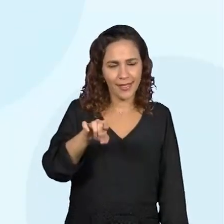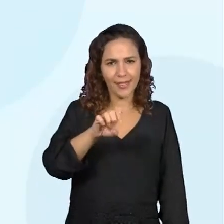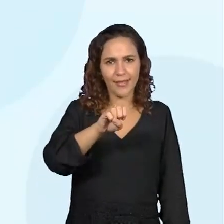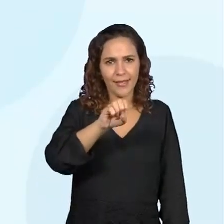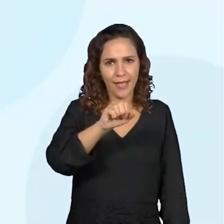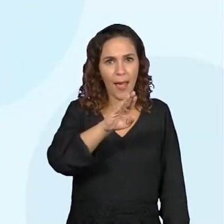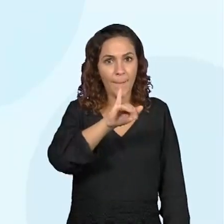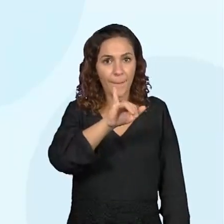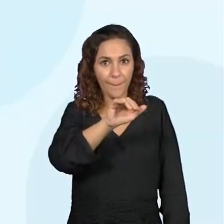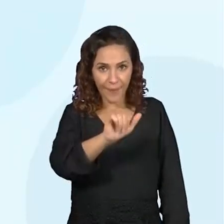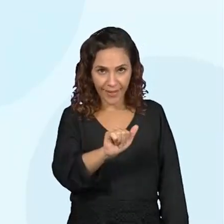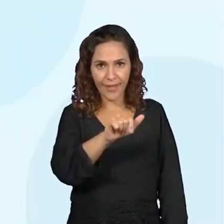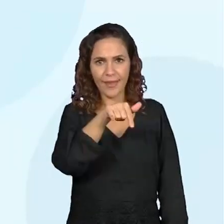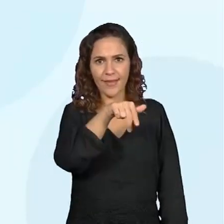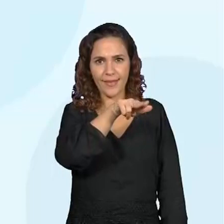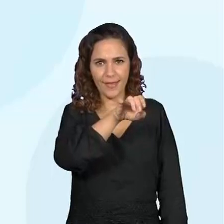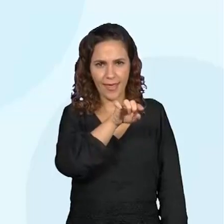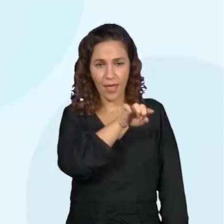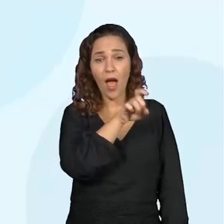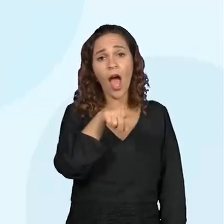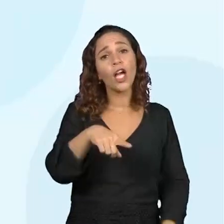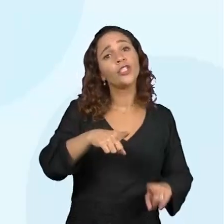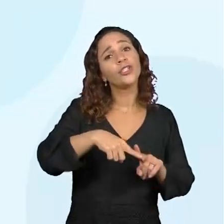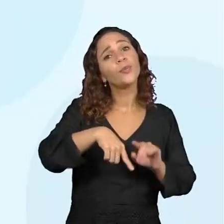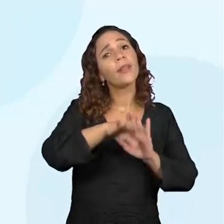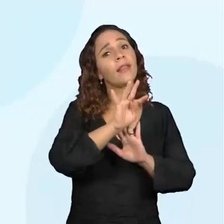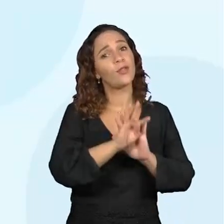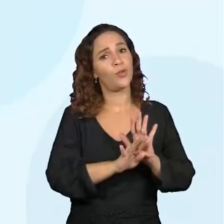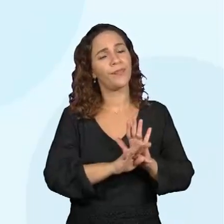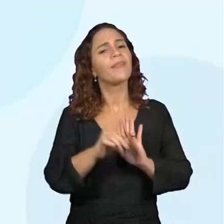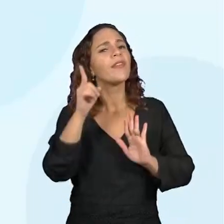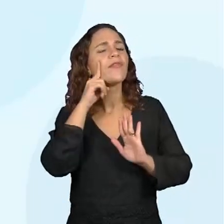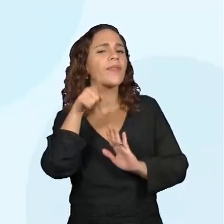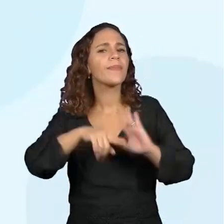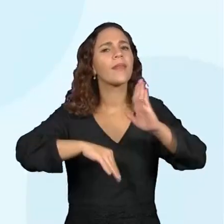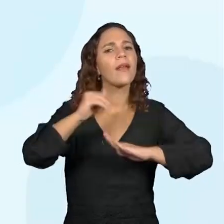Sabia? Então, vamos ver aqui a habilidade da aula de hoje.